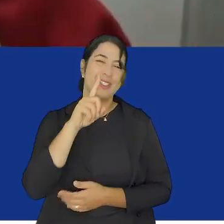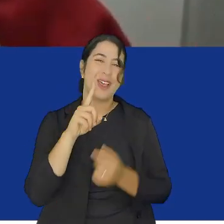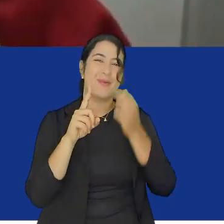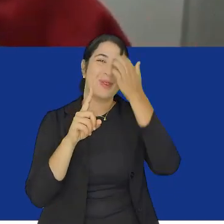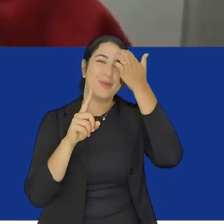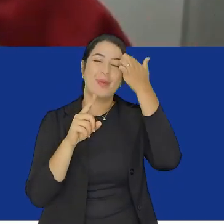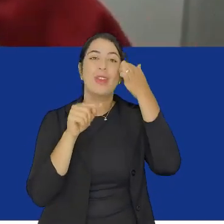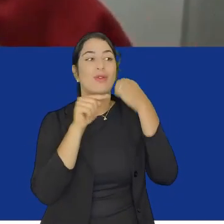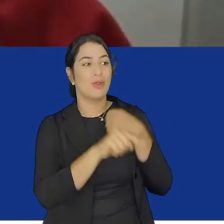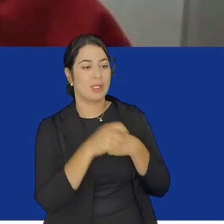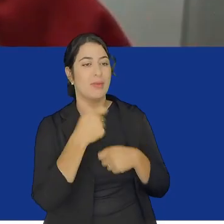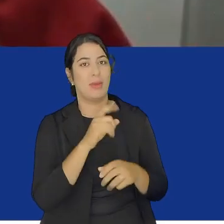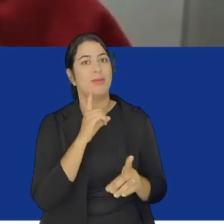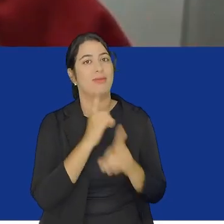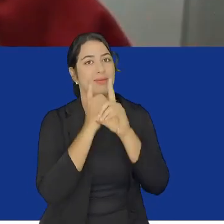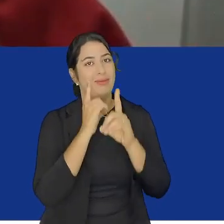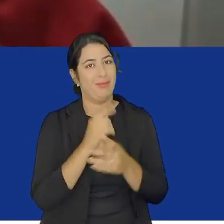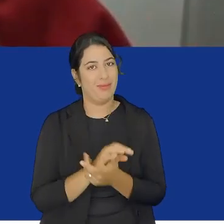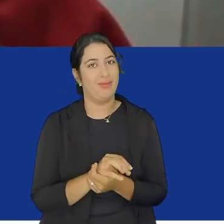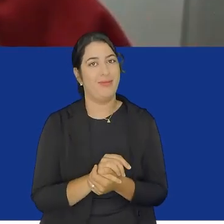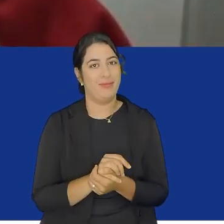junto. Buscar isso? Vamos junto.